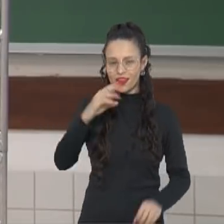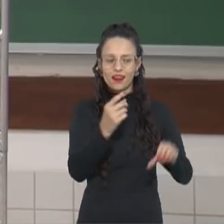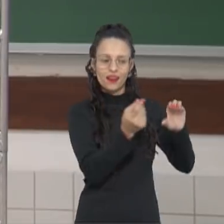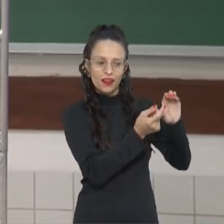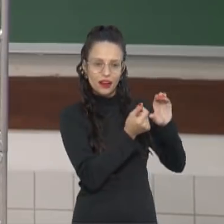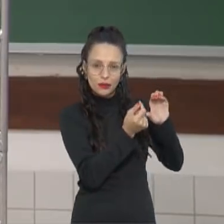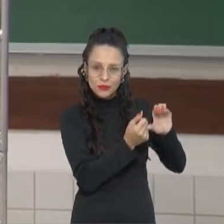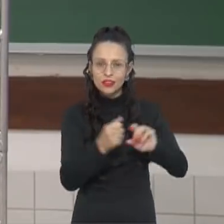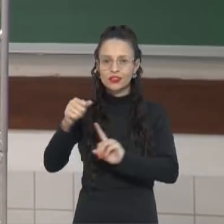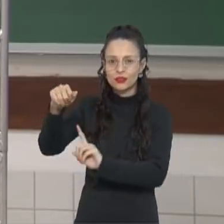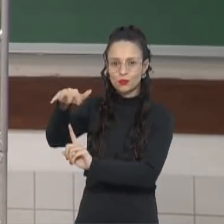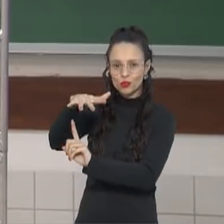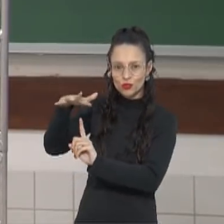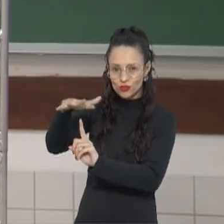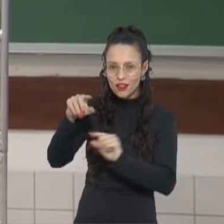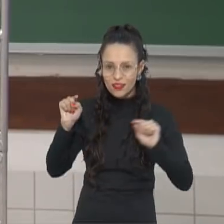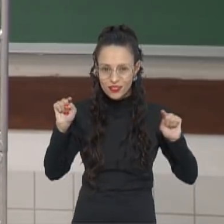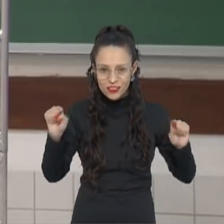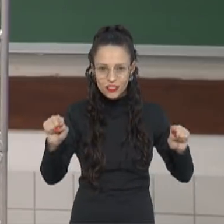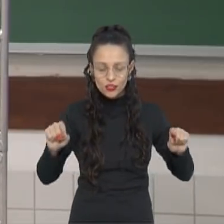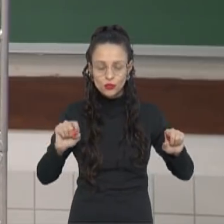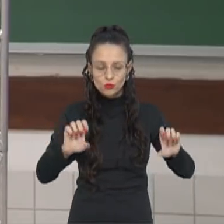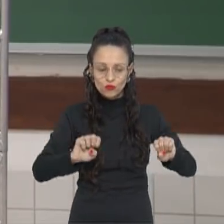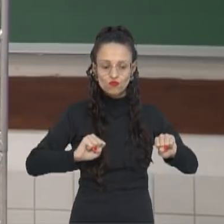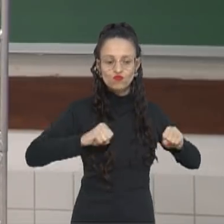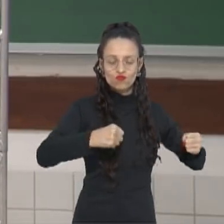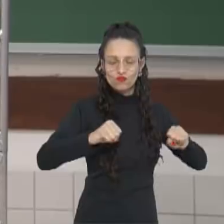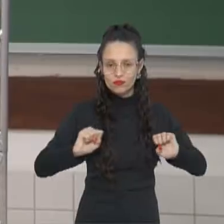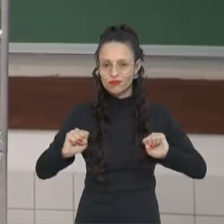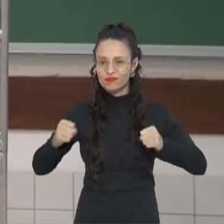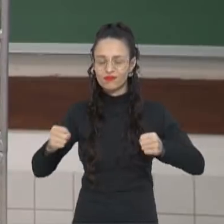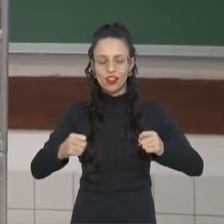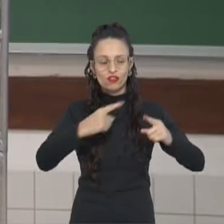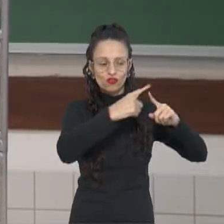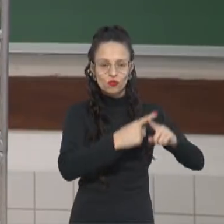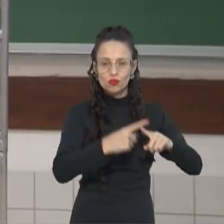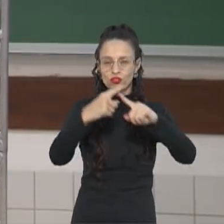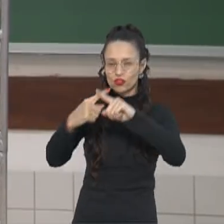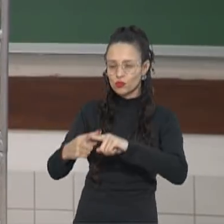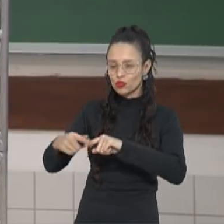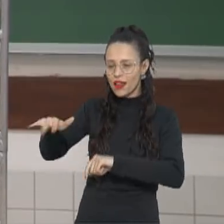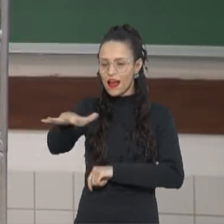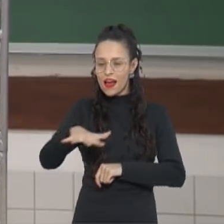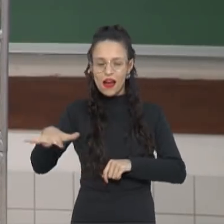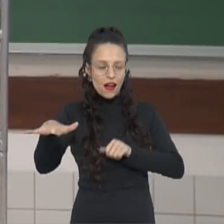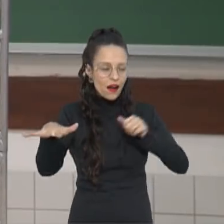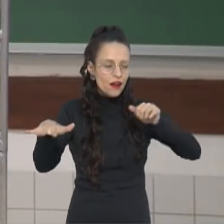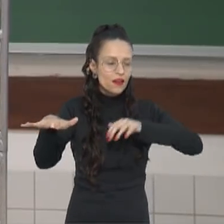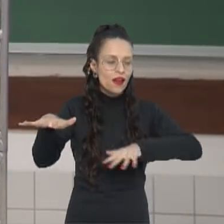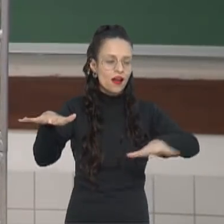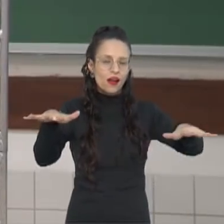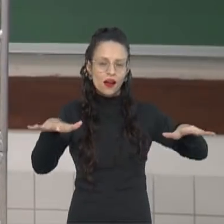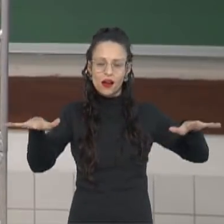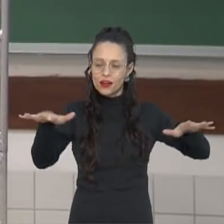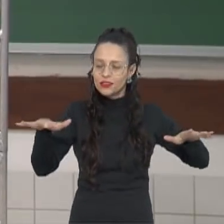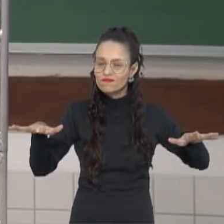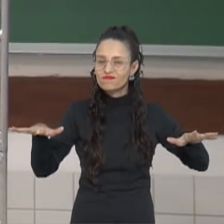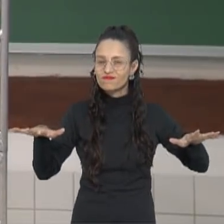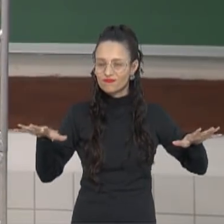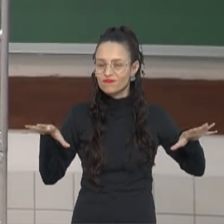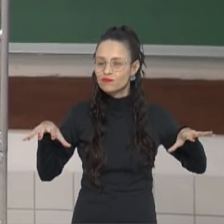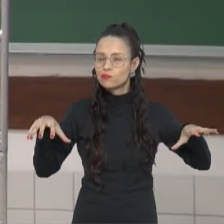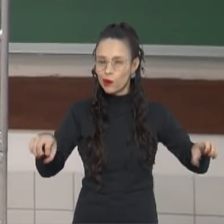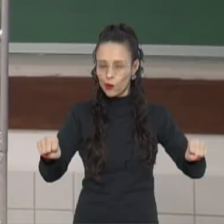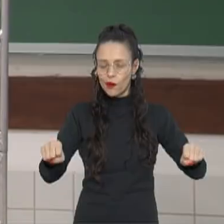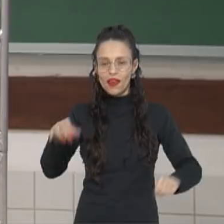e socialismo? Disputa por áreas de influência. Essa é a expressão que você mais vai ouvir. Isso, então evitar